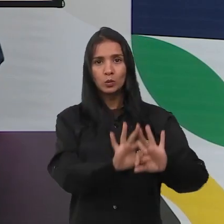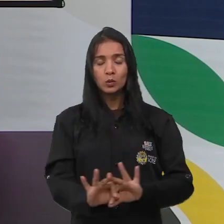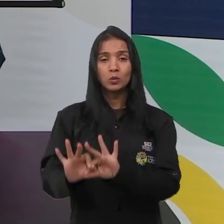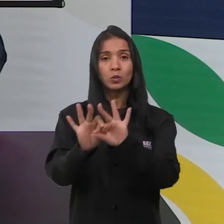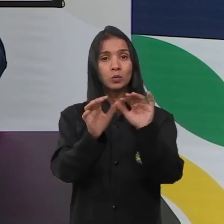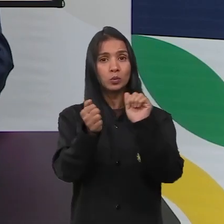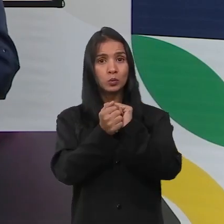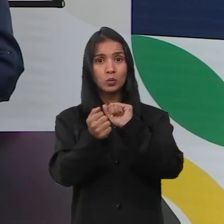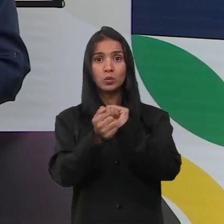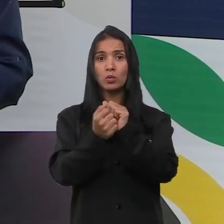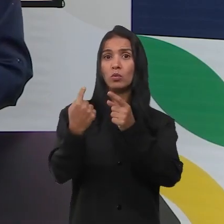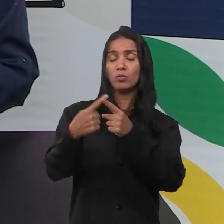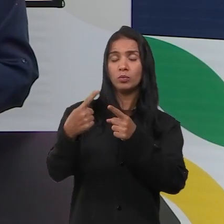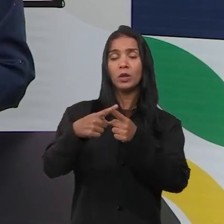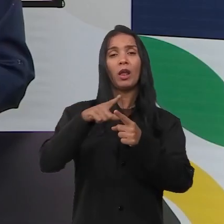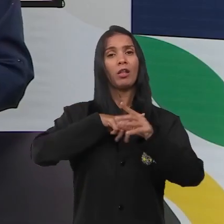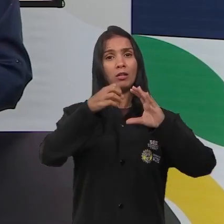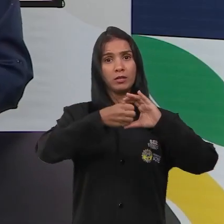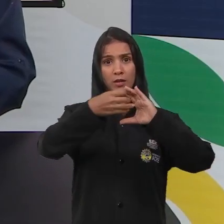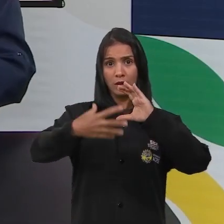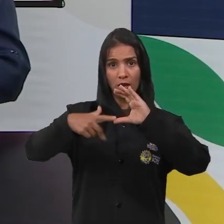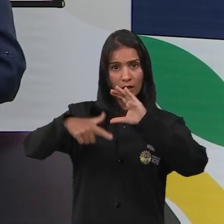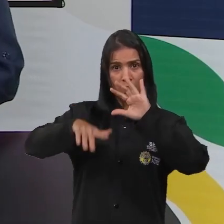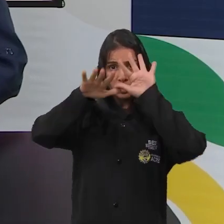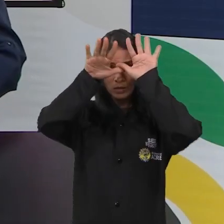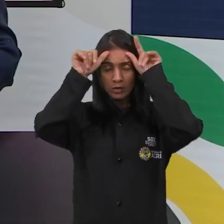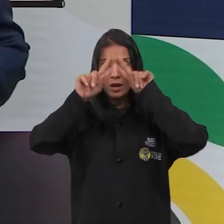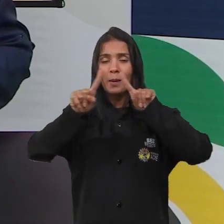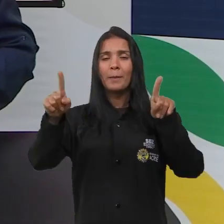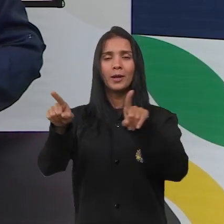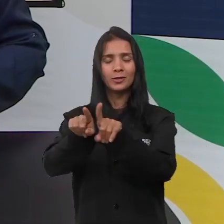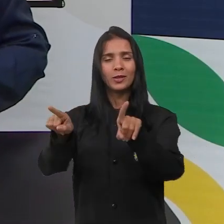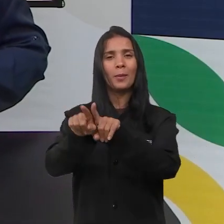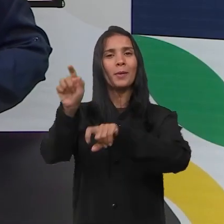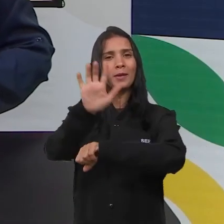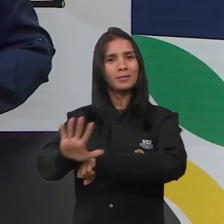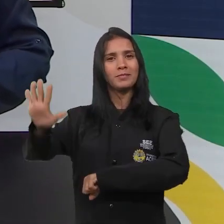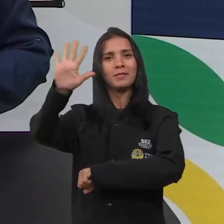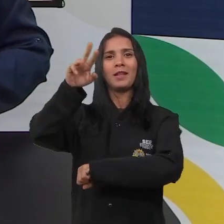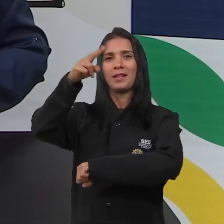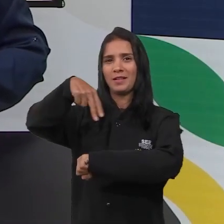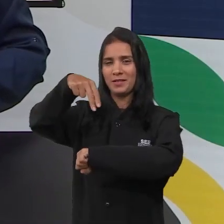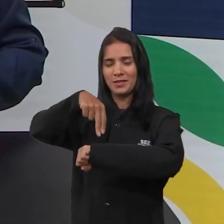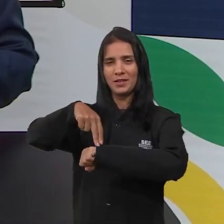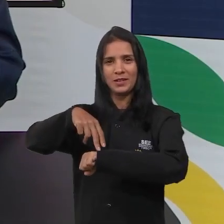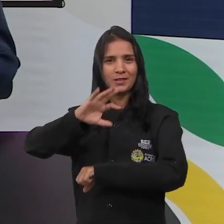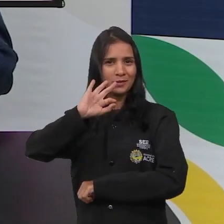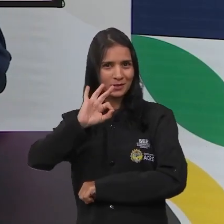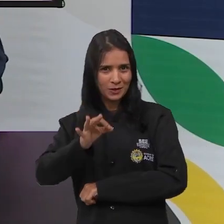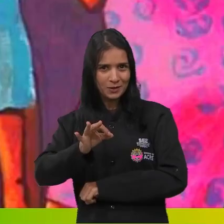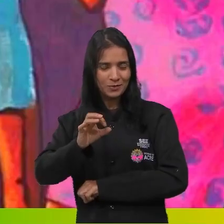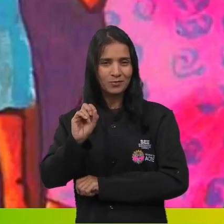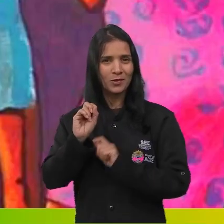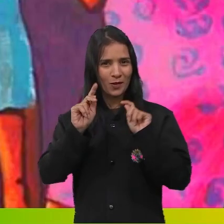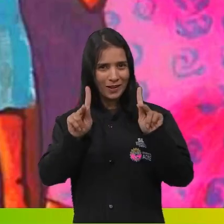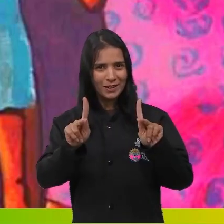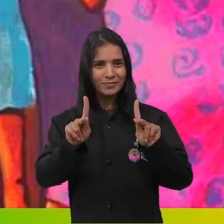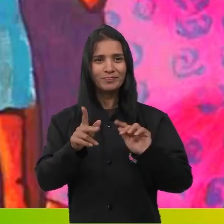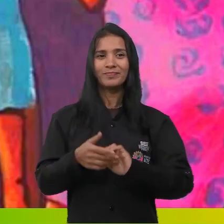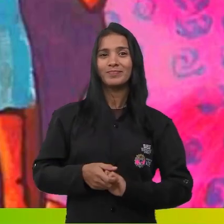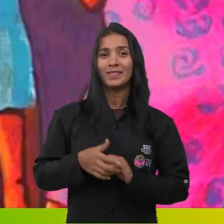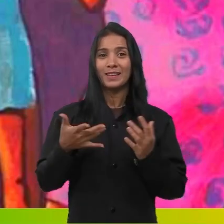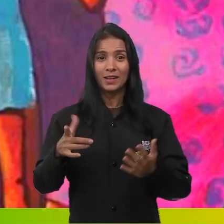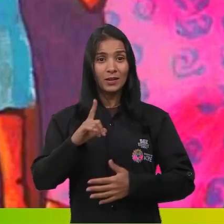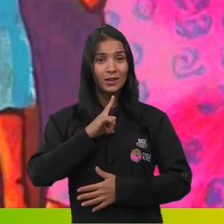não deixam de ser aspectos importantes também a nível nacional, ok? Então, esse